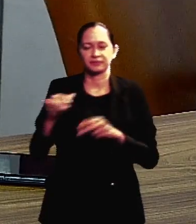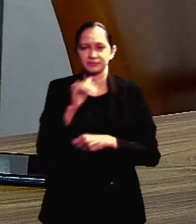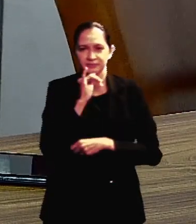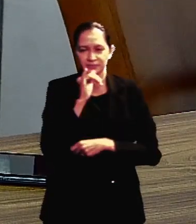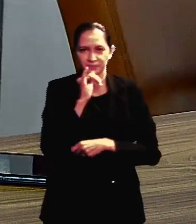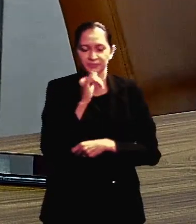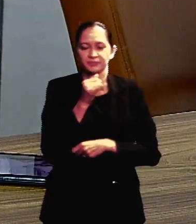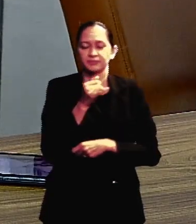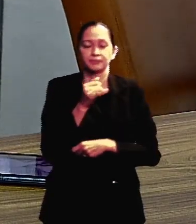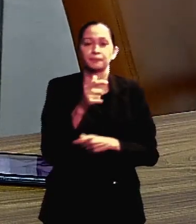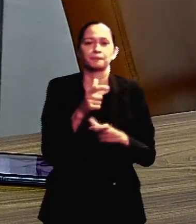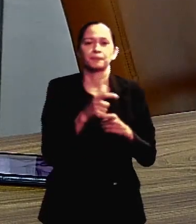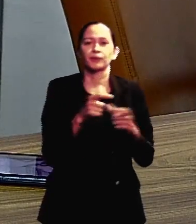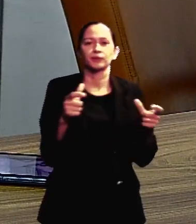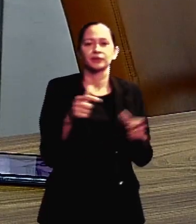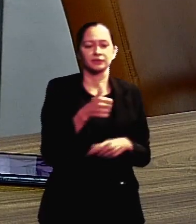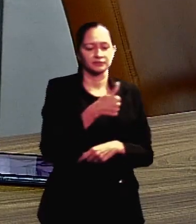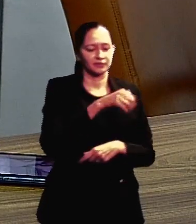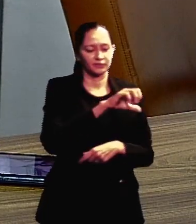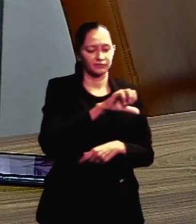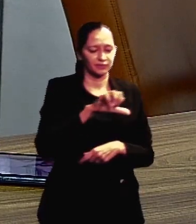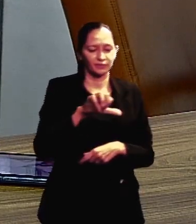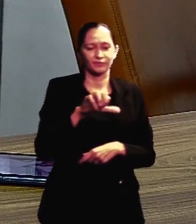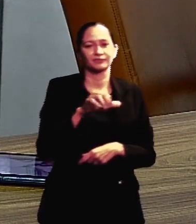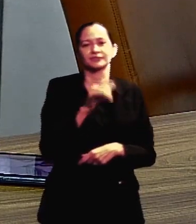199 são inconstitucional,